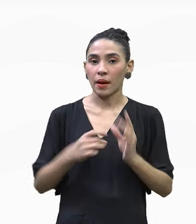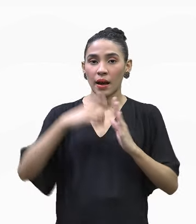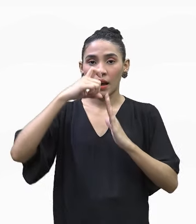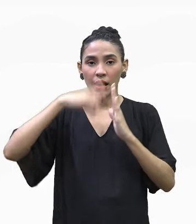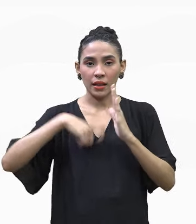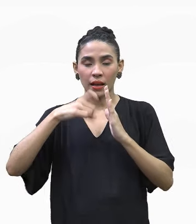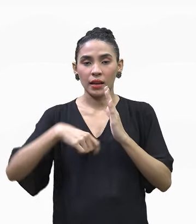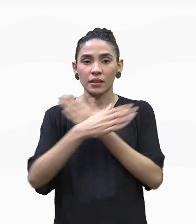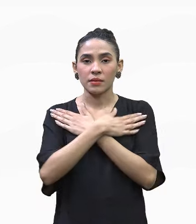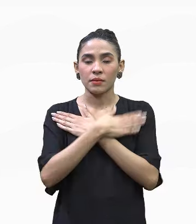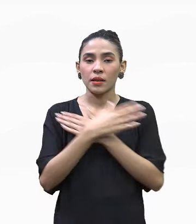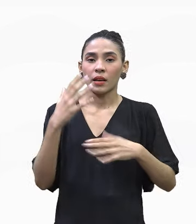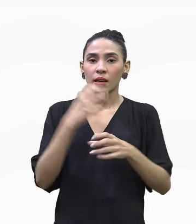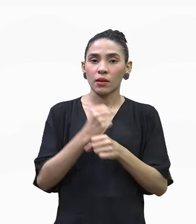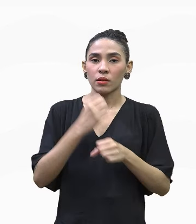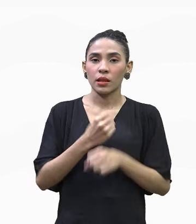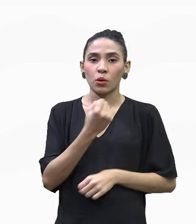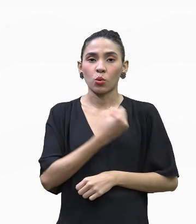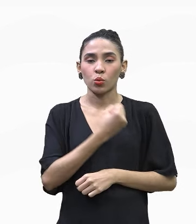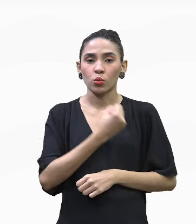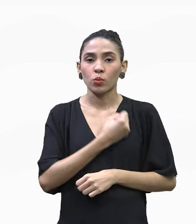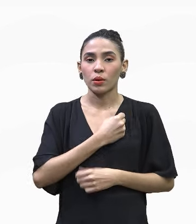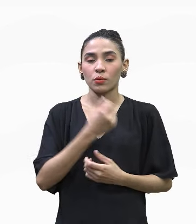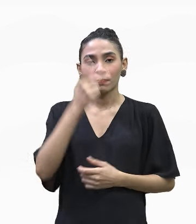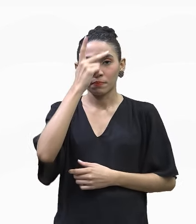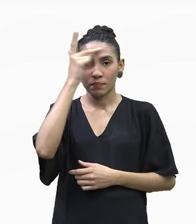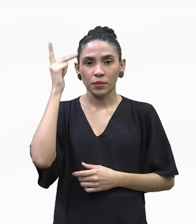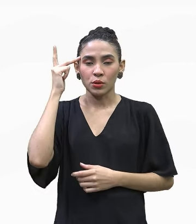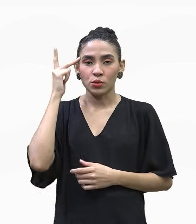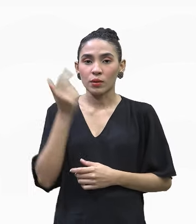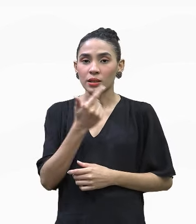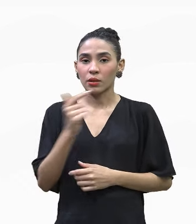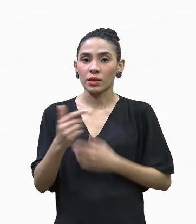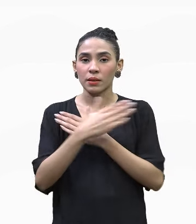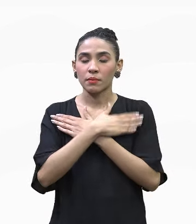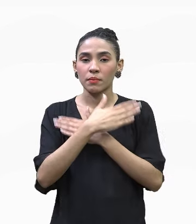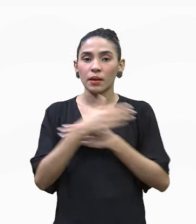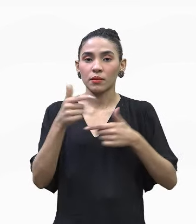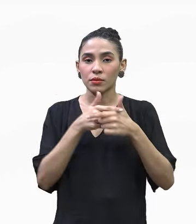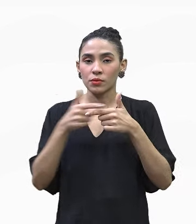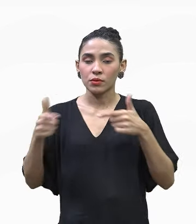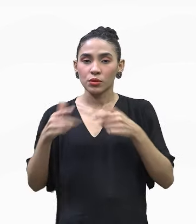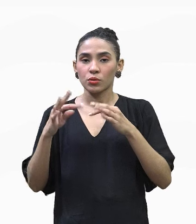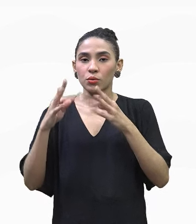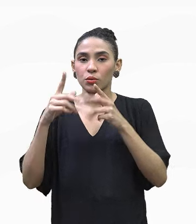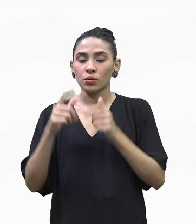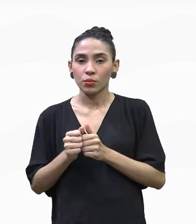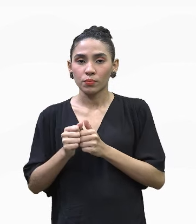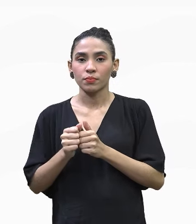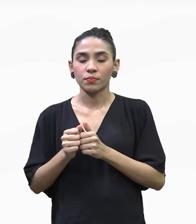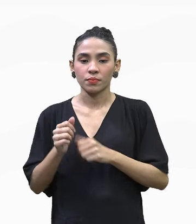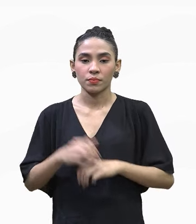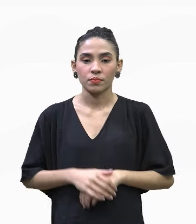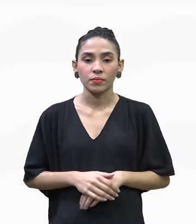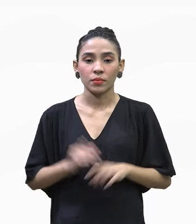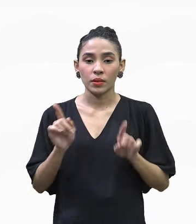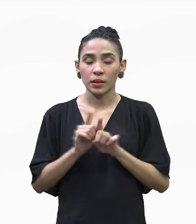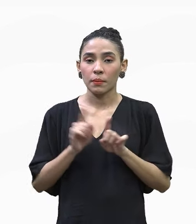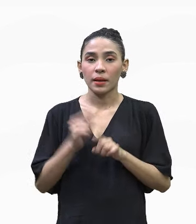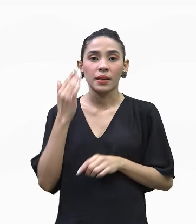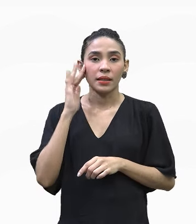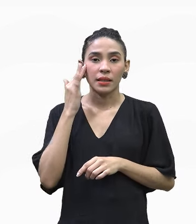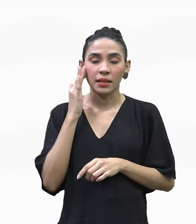desemprego é calculada como o número de desempregados dividido pelo número total de pessoas na força de trabalho vale a pena